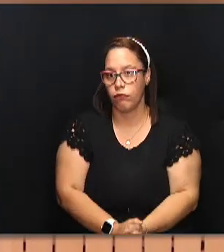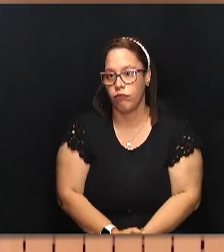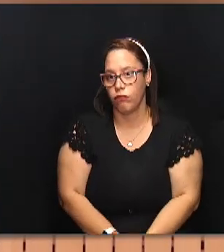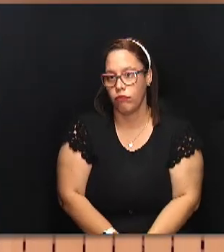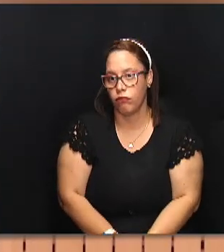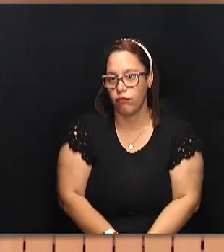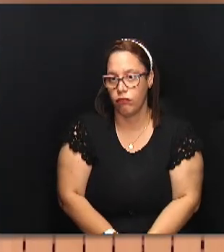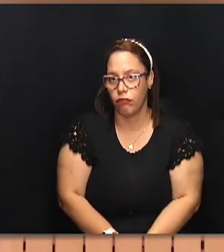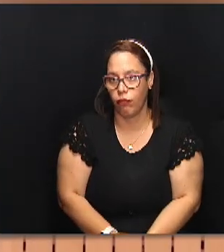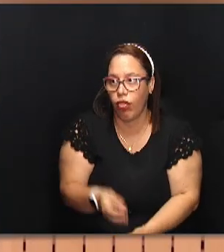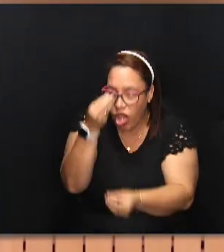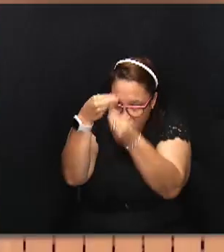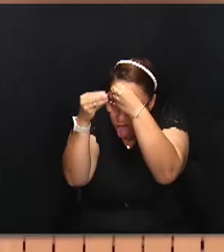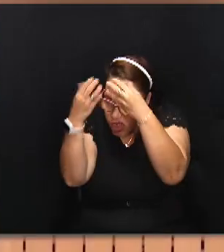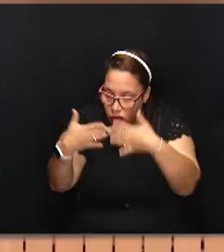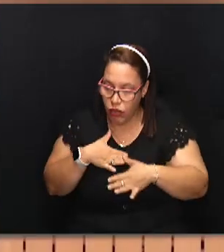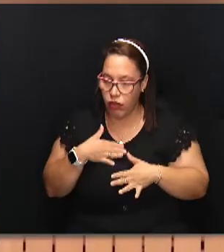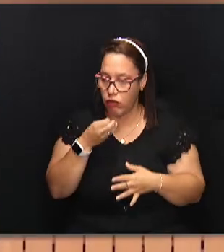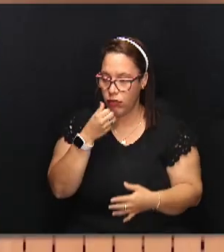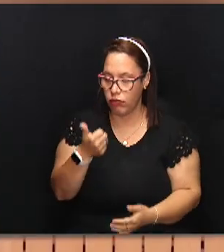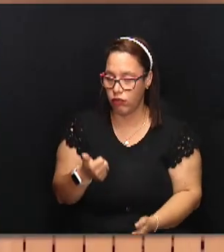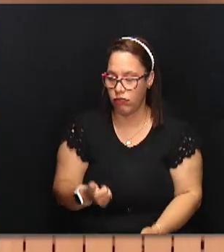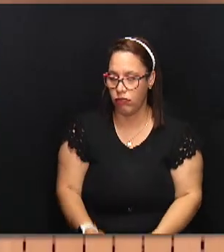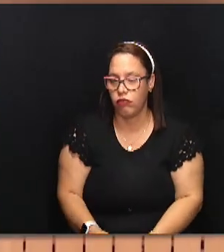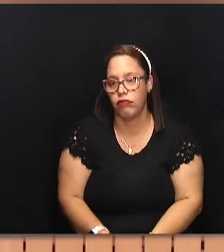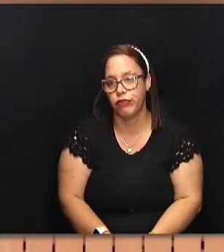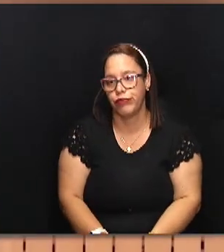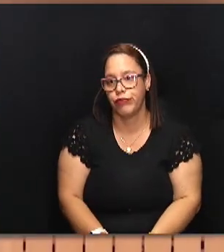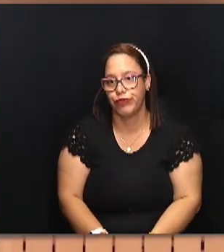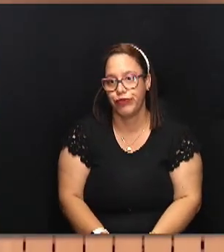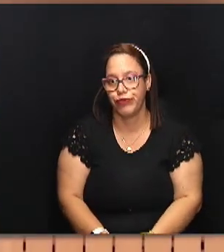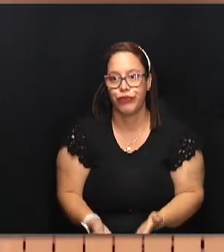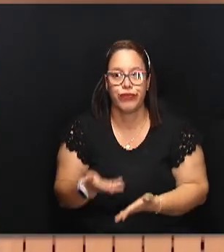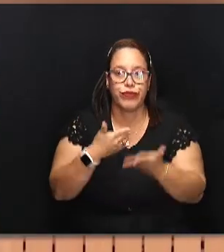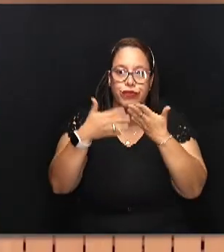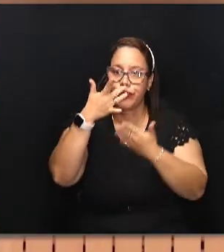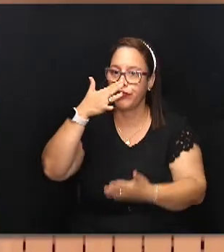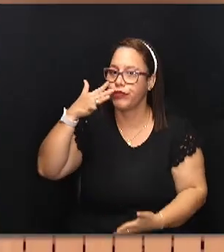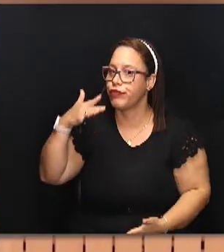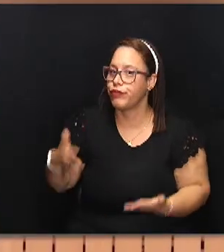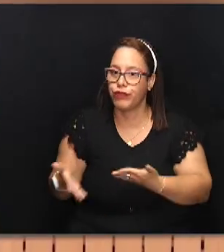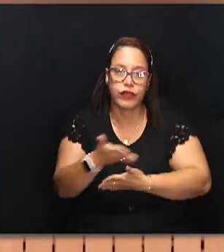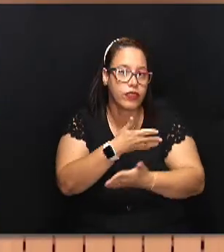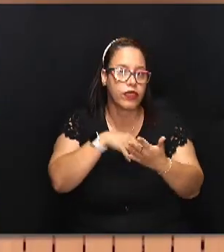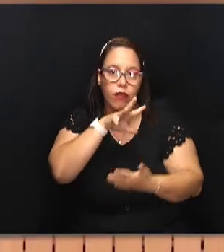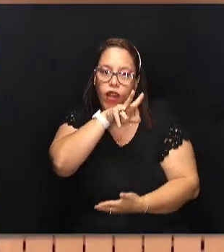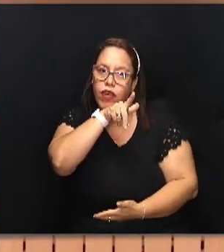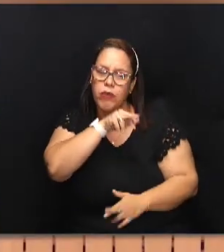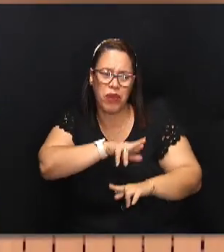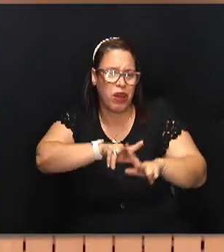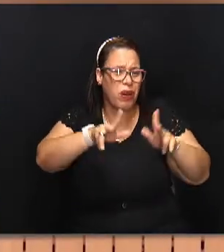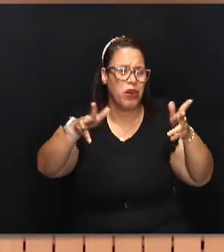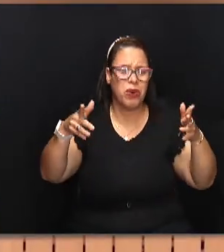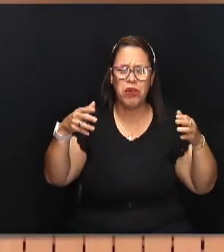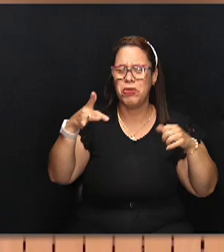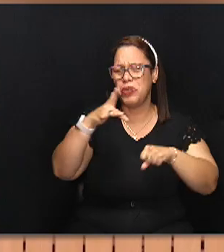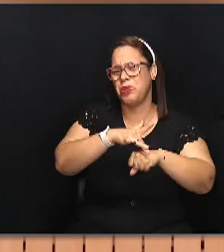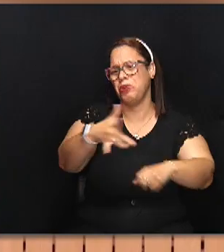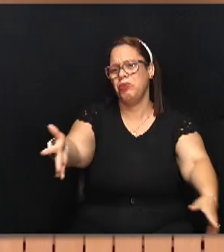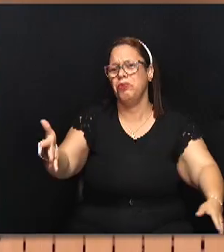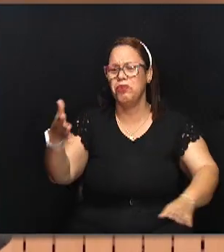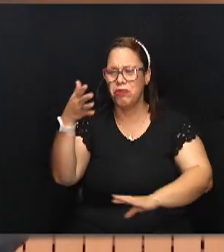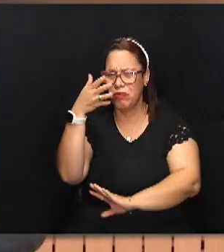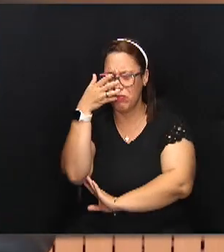aquela pornografia, chega ao ponto de envolver crianças, chega ao ponto de envolver animais, um absurdo.